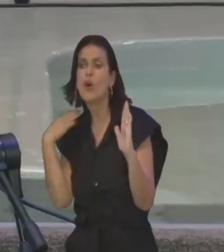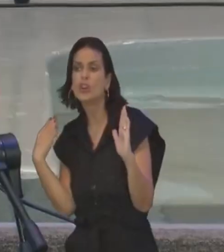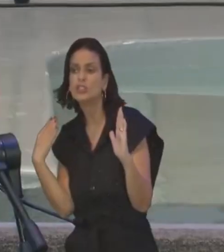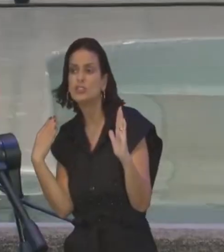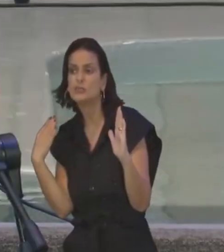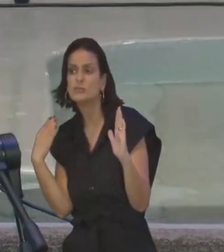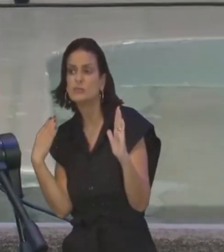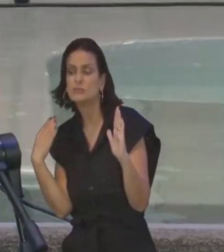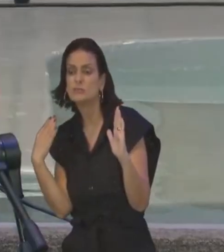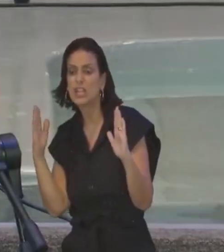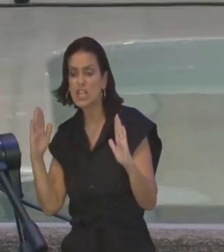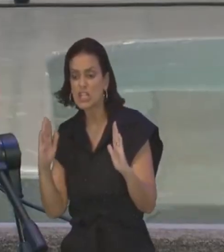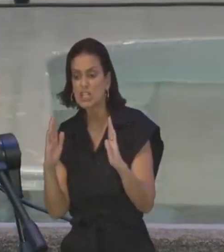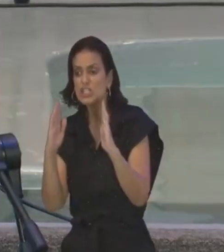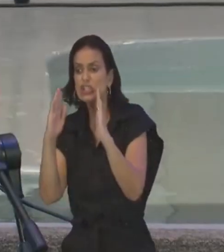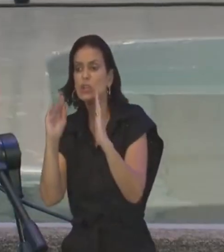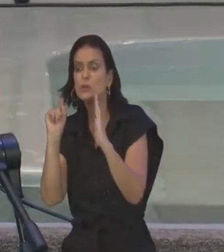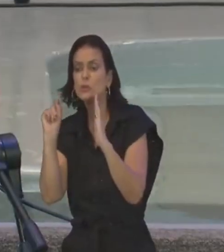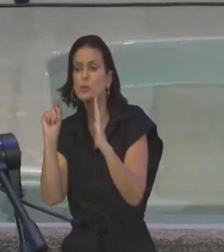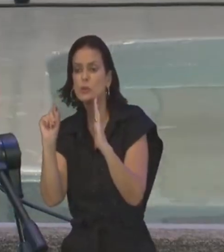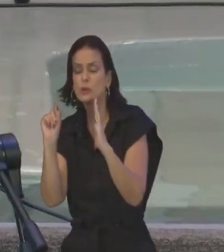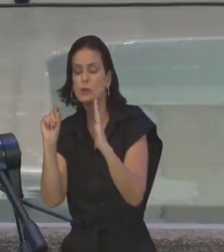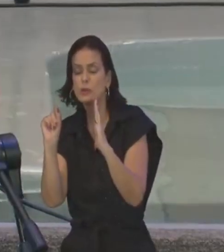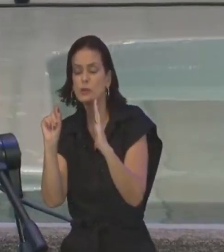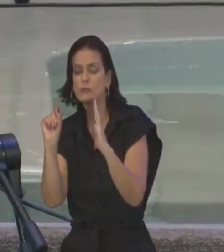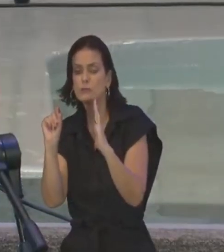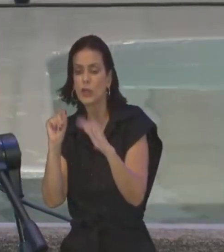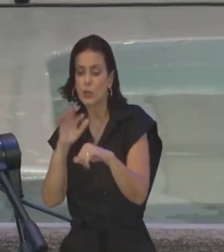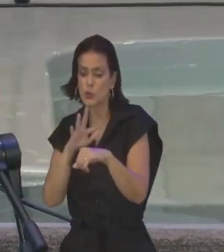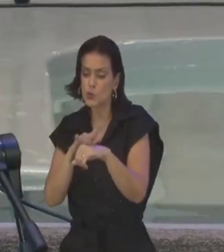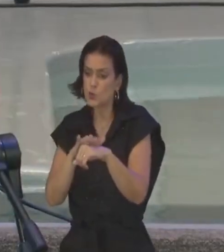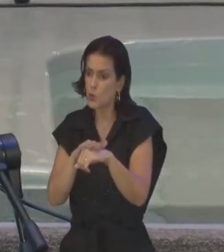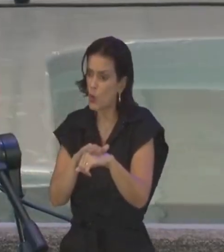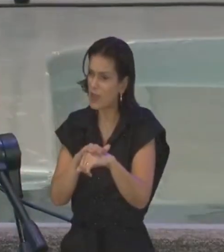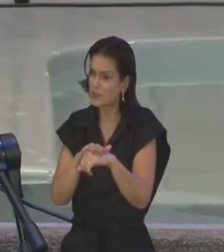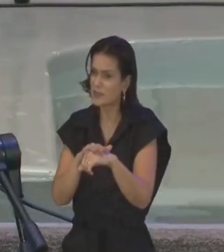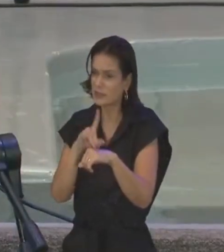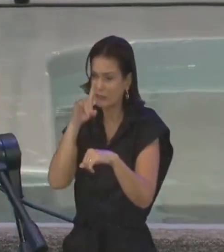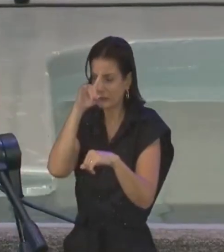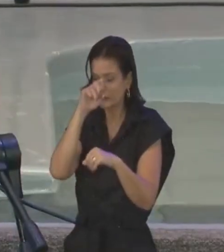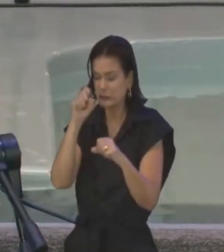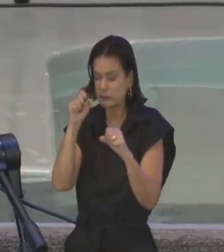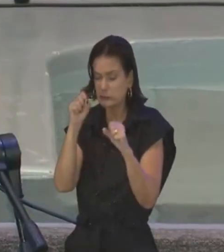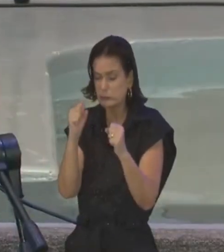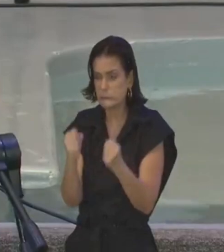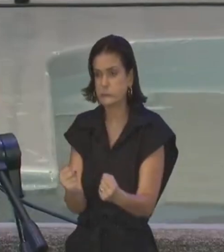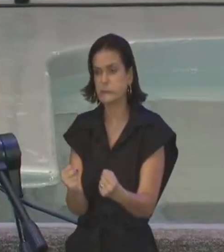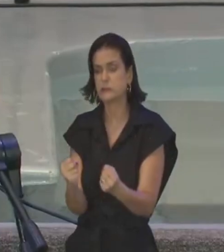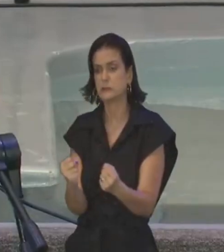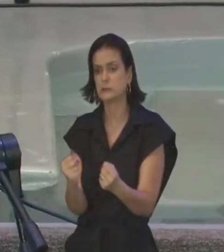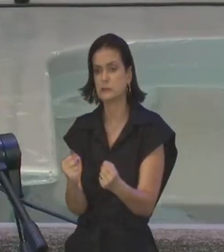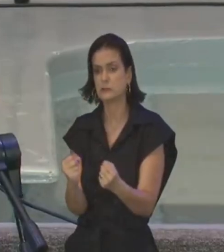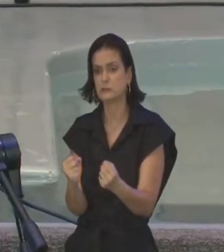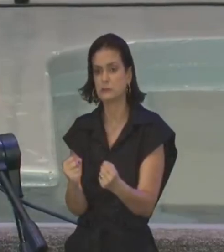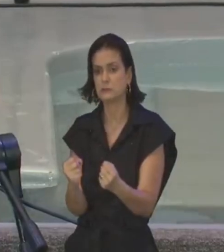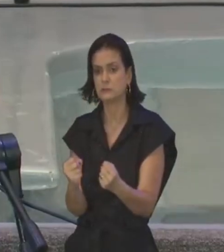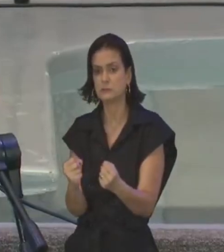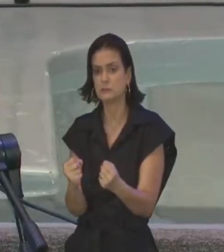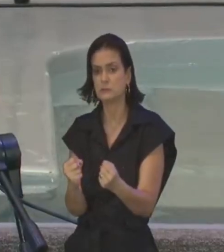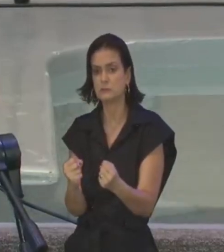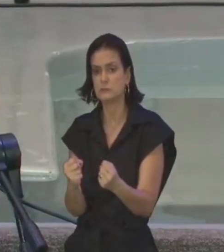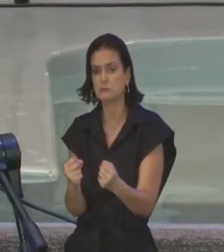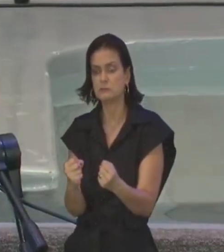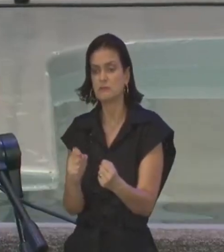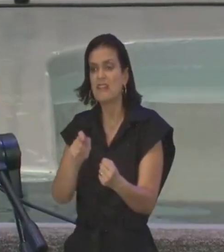O que você é diante de uma doença grave? O que você é diante,